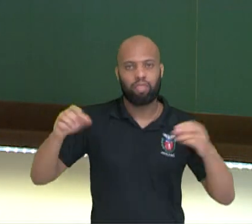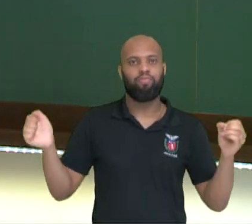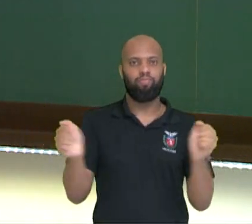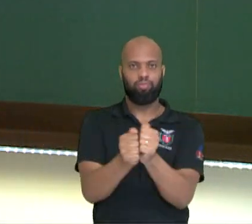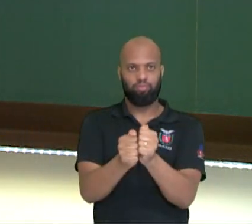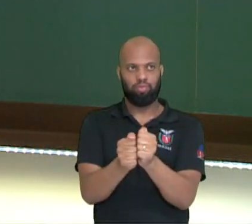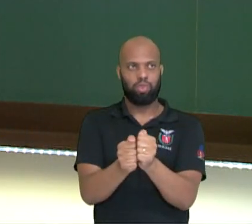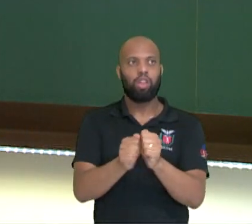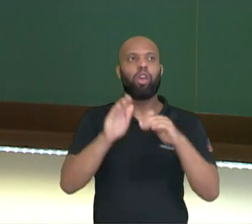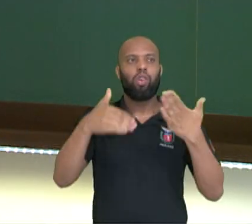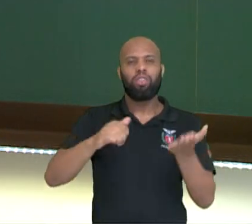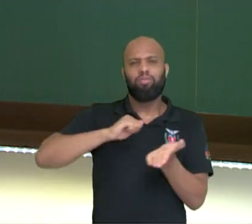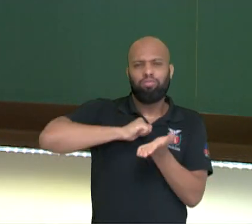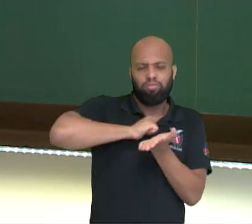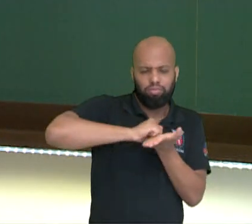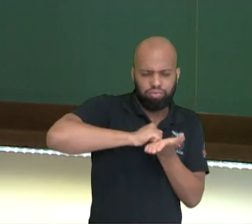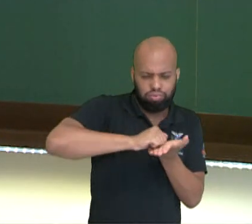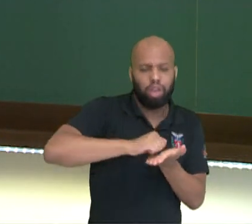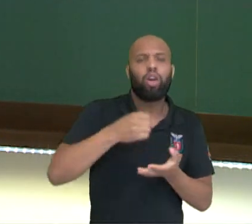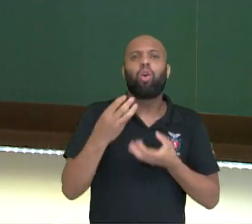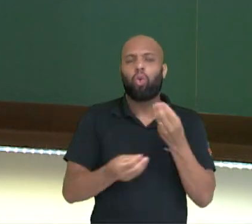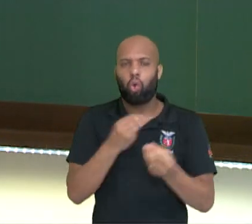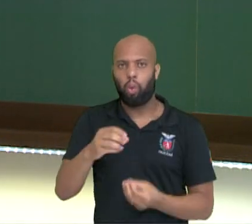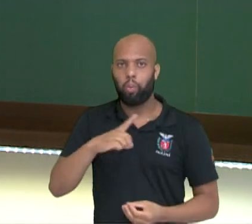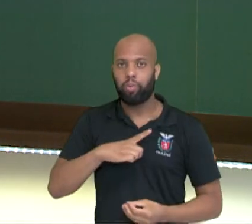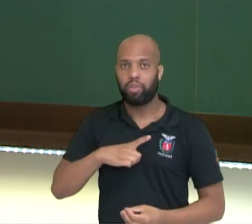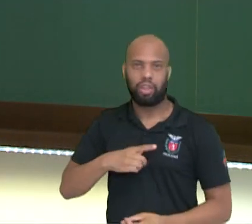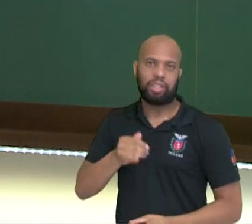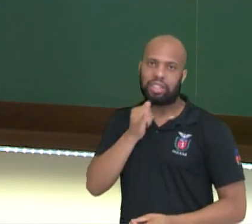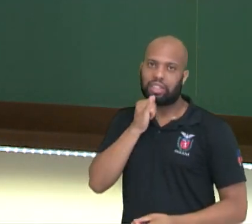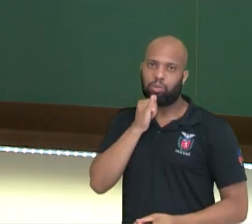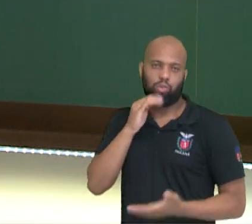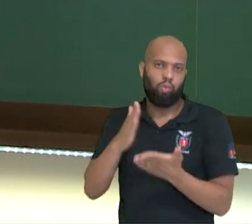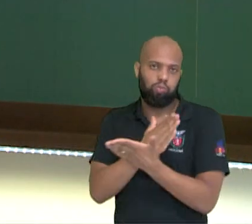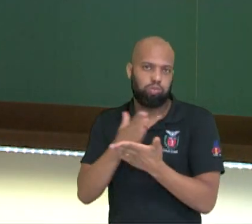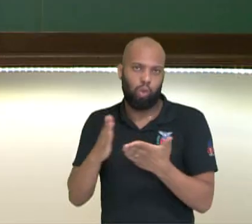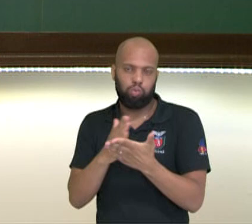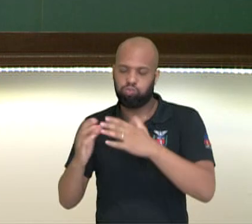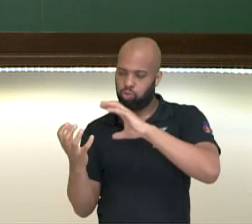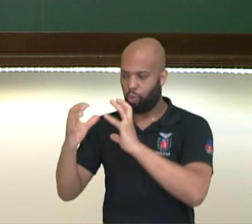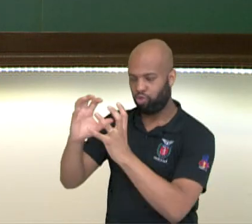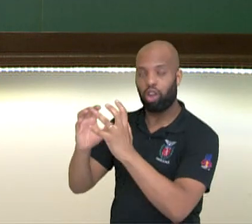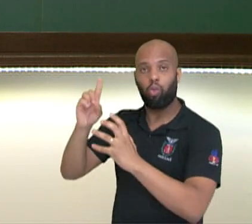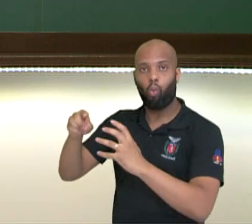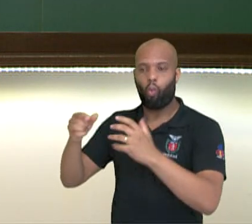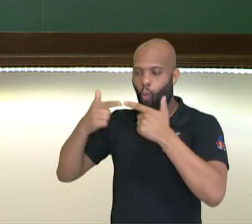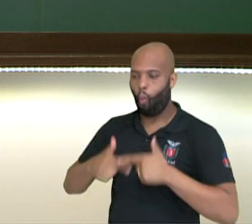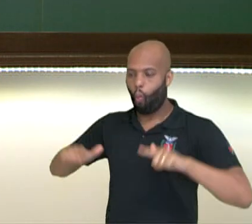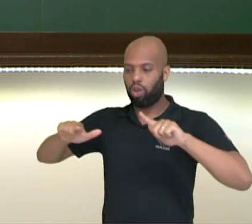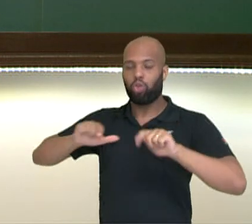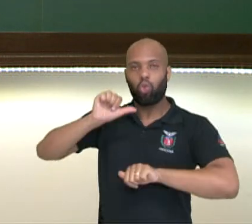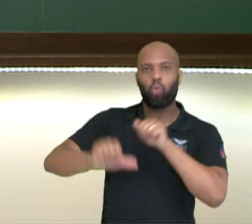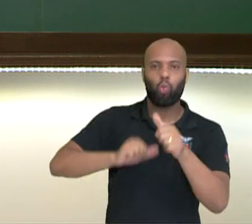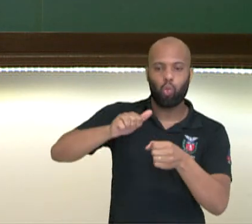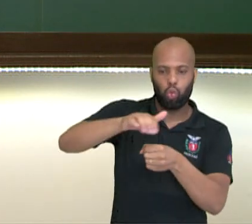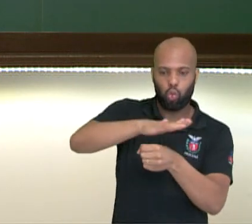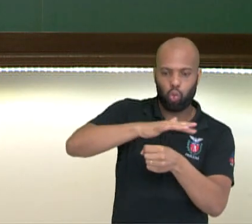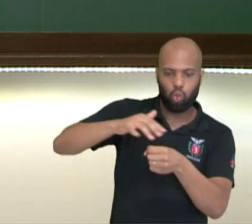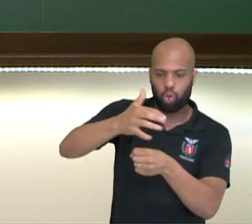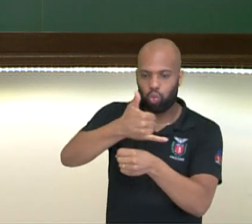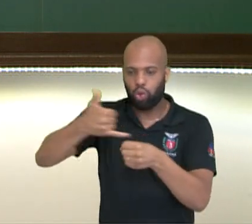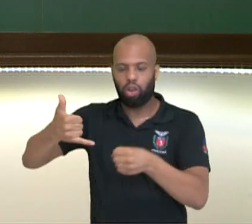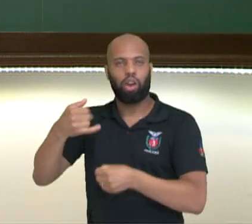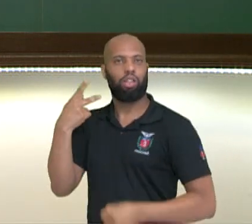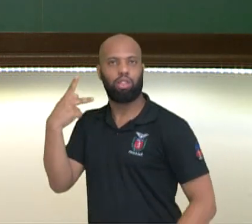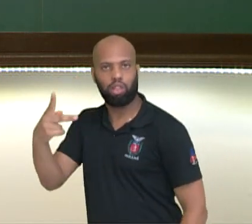A eletrização é um processo em que eu pego um corpo que está neutro e causo nele uma diferença de carga elétrica, ou seja, eu